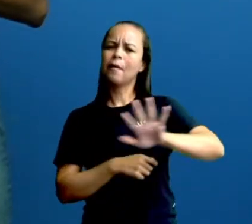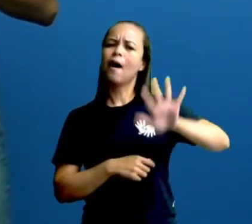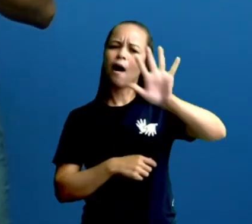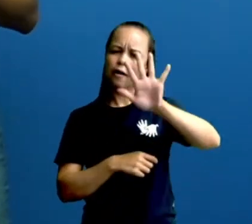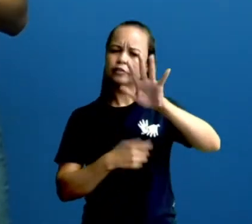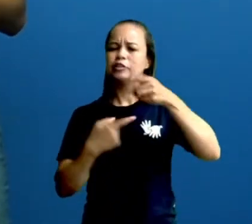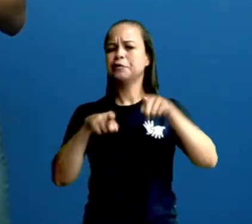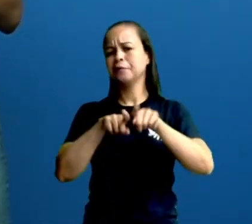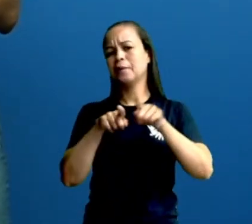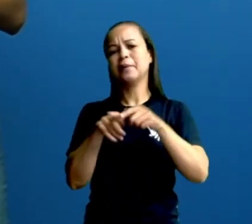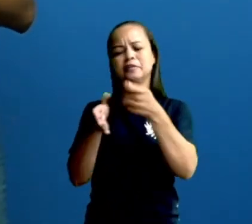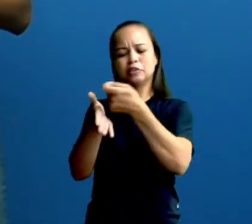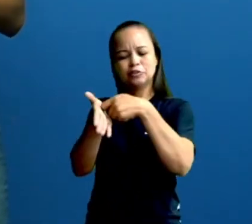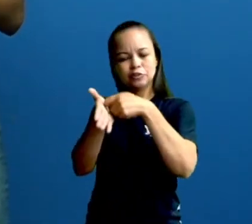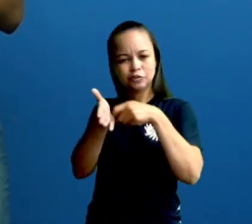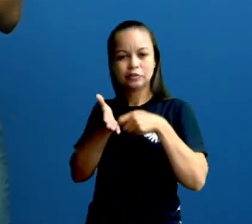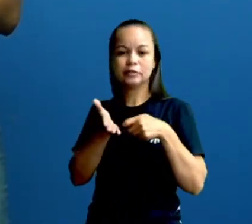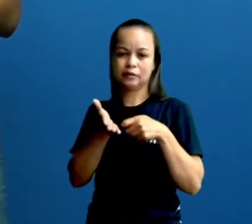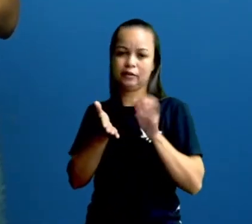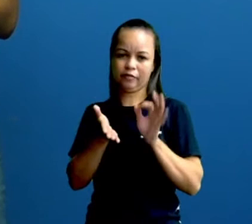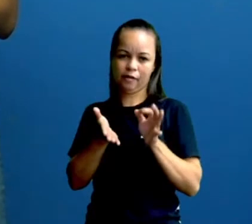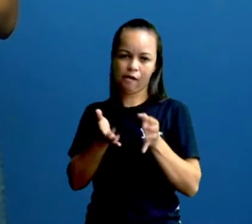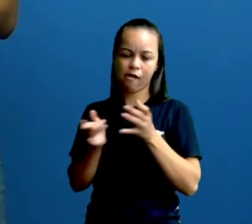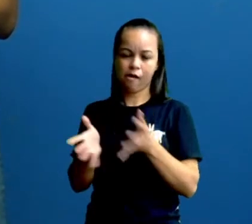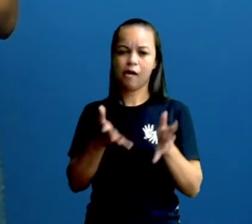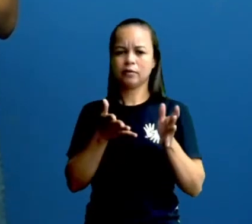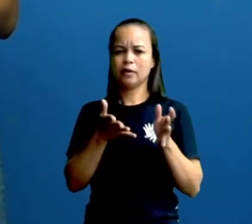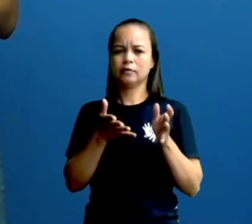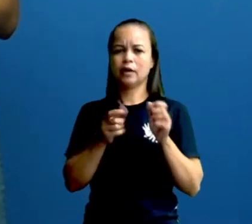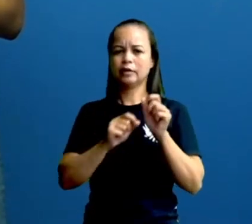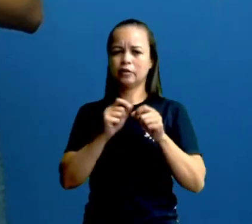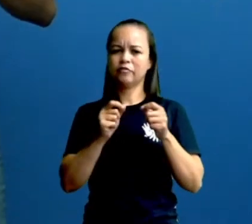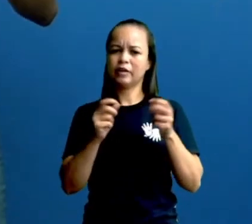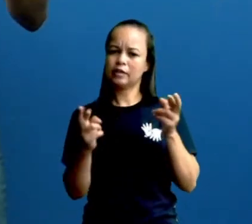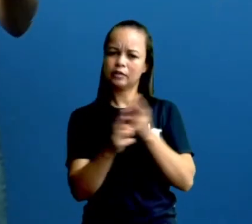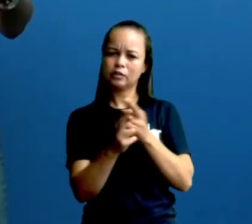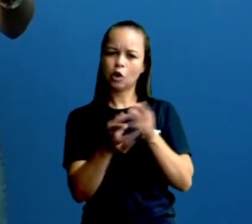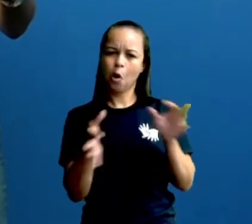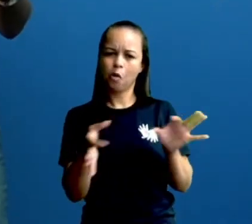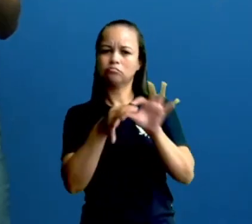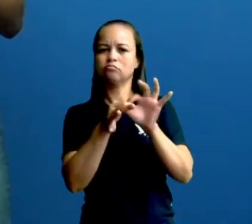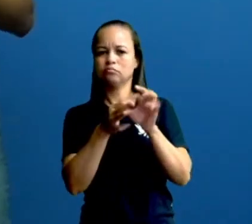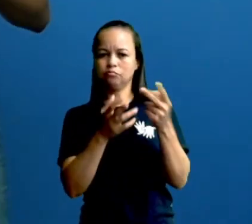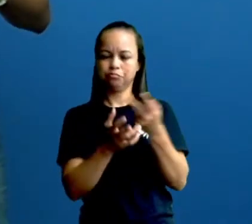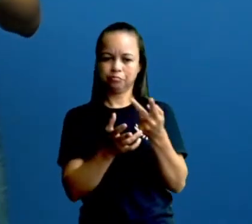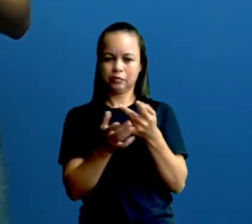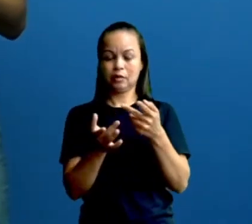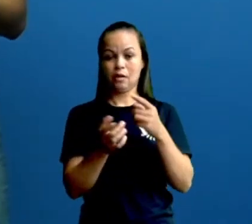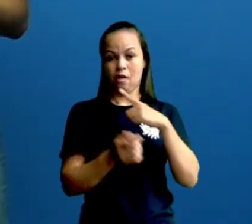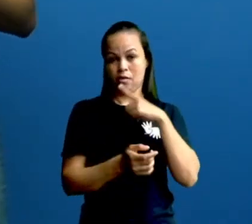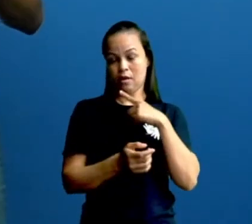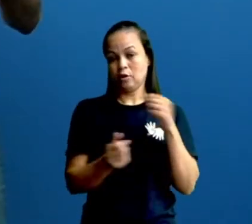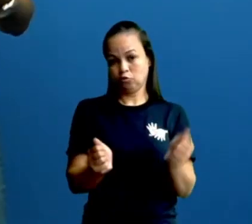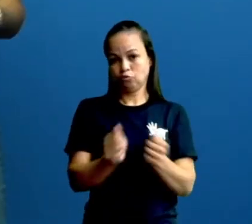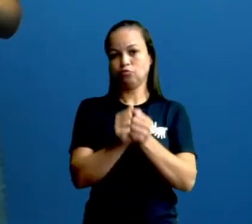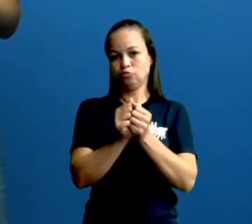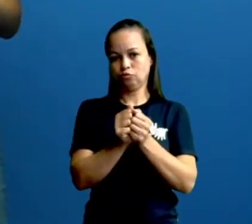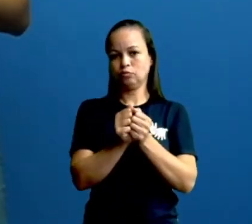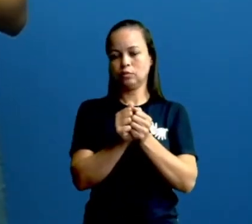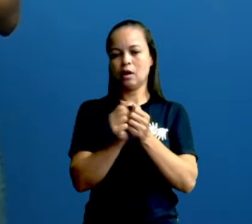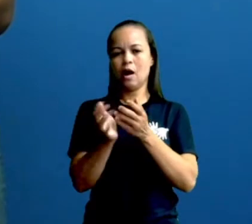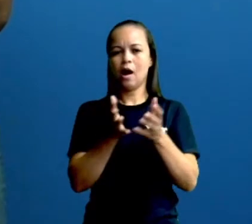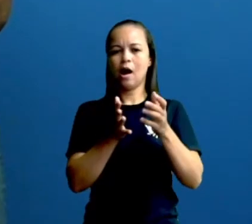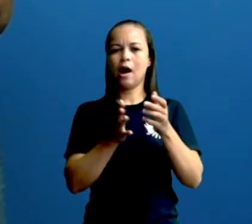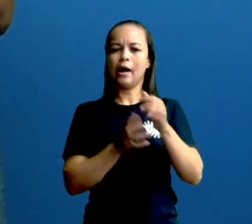de algo escrito. A gente sempre faz essa associação, certo? Quando a gente tem essas duas coisas juntas, essas